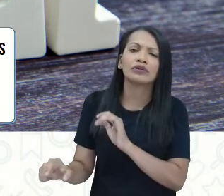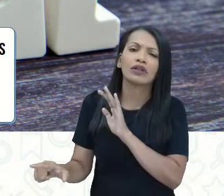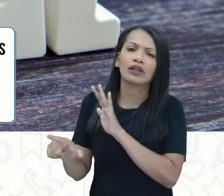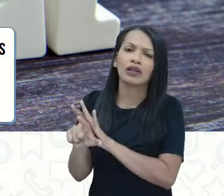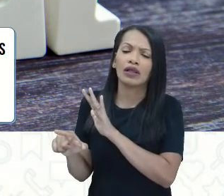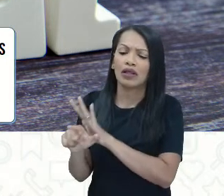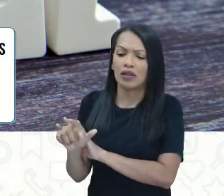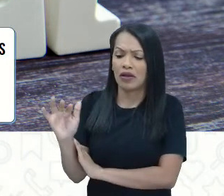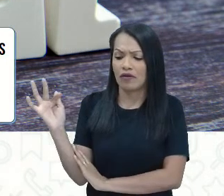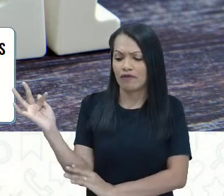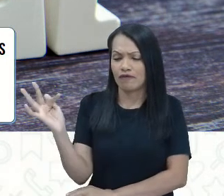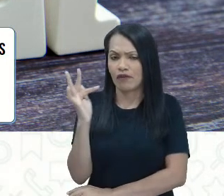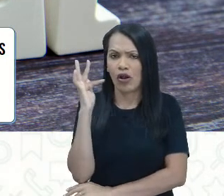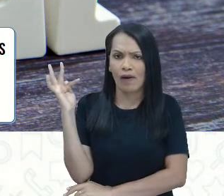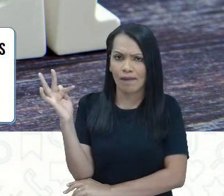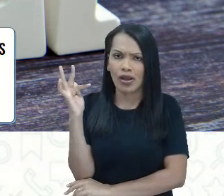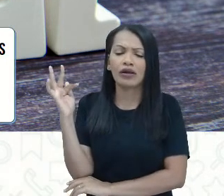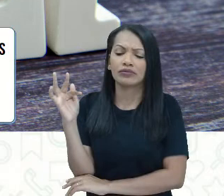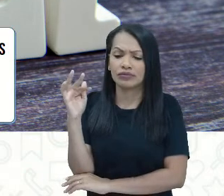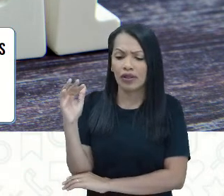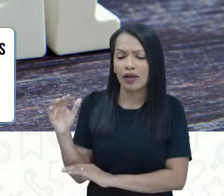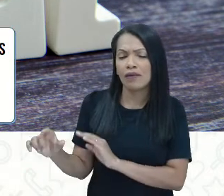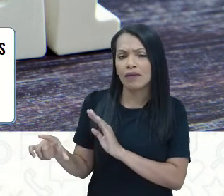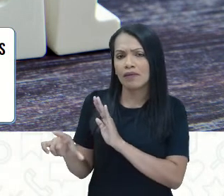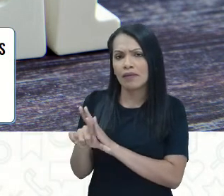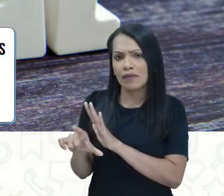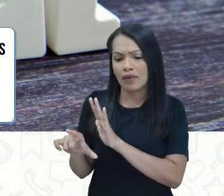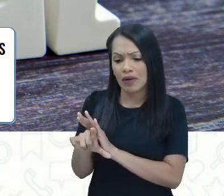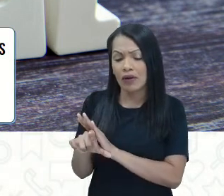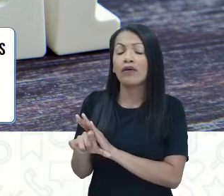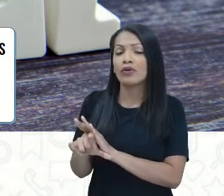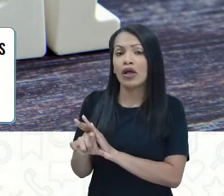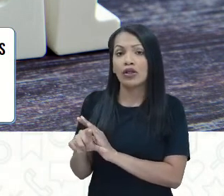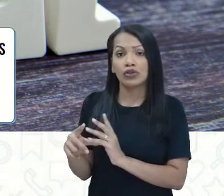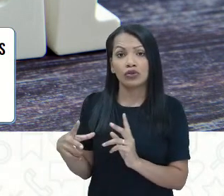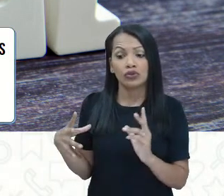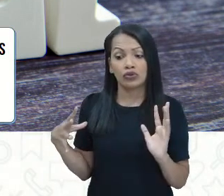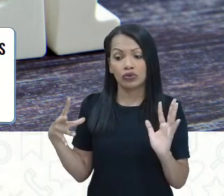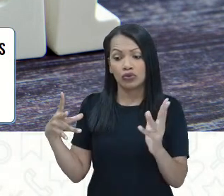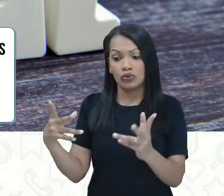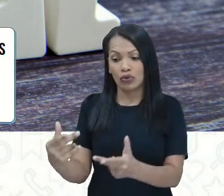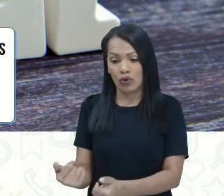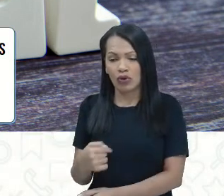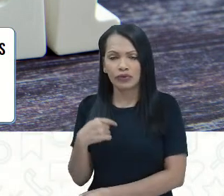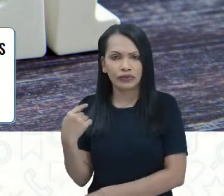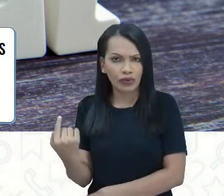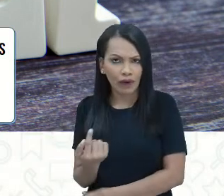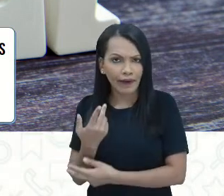né, formalizada lá, que todos são iguais perante a lei, que é bem famoso